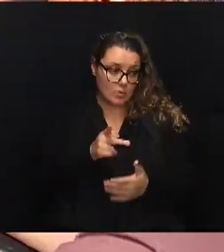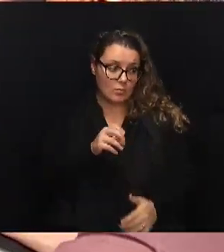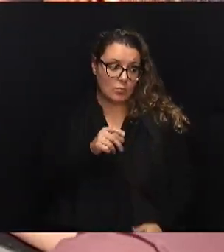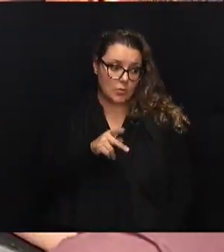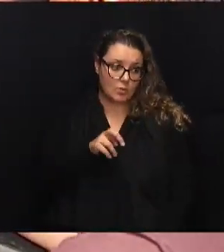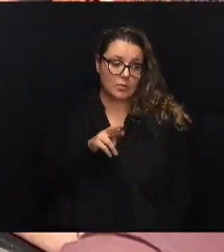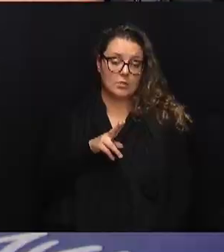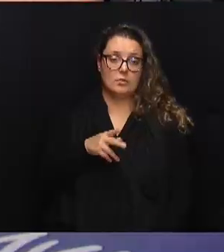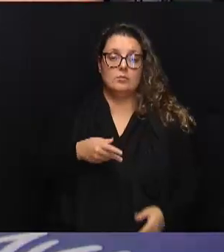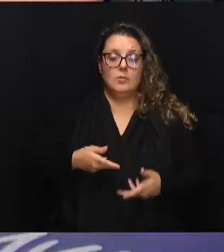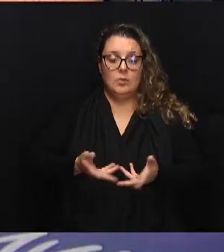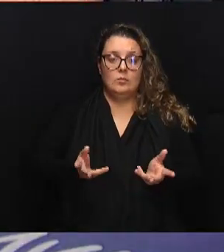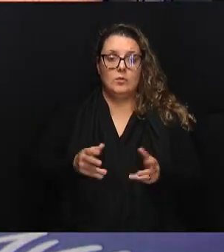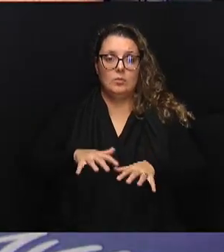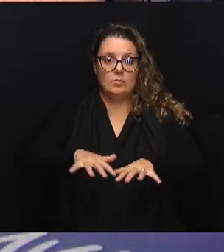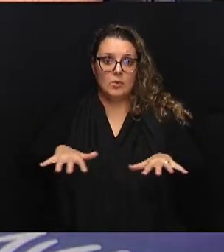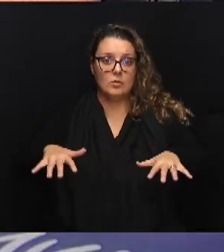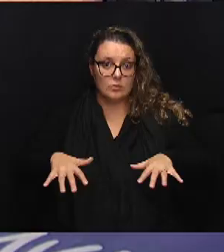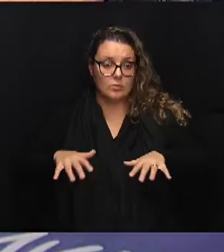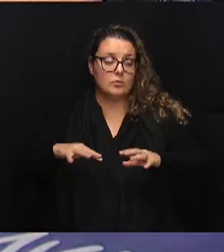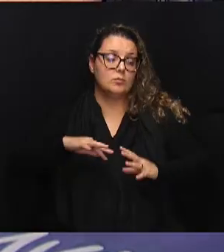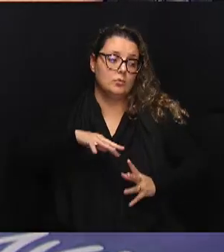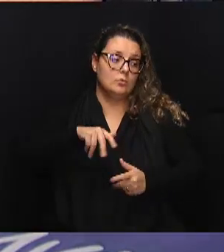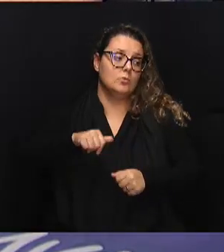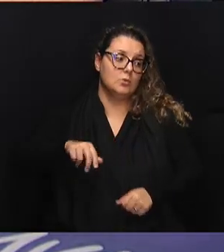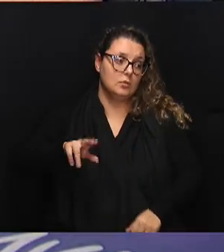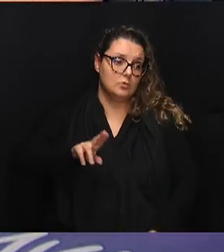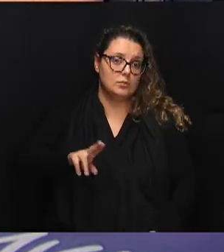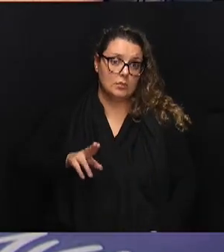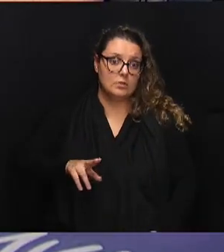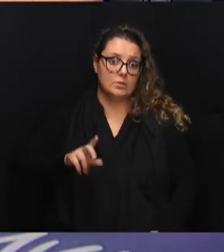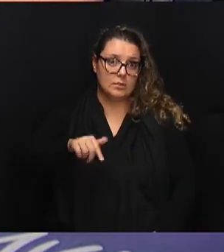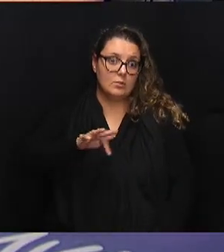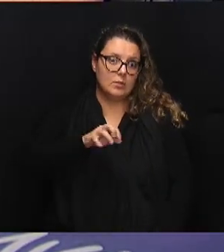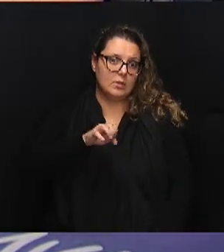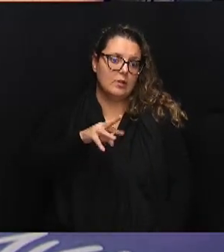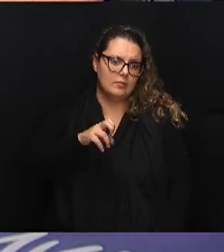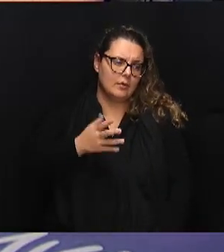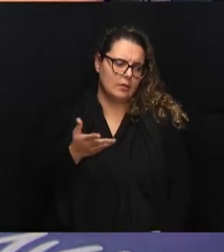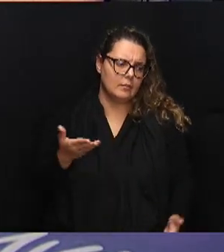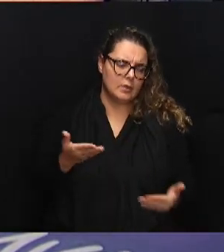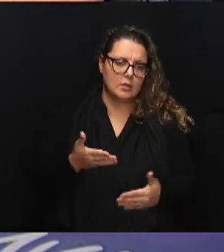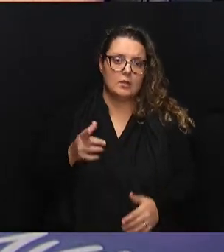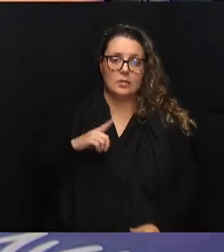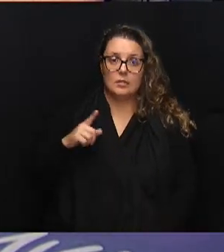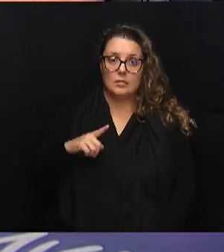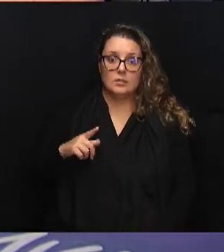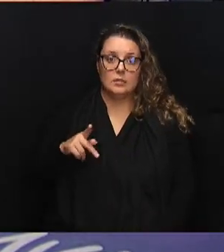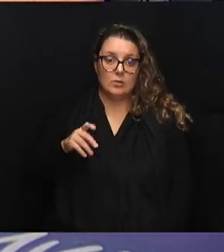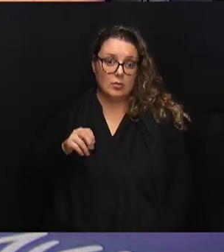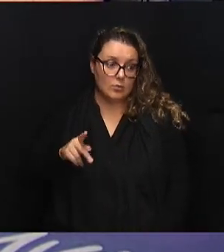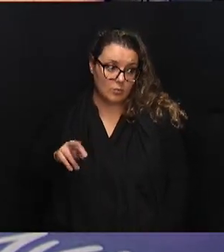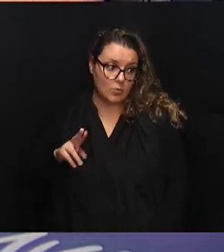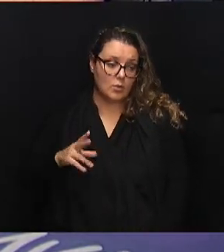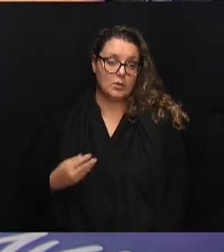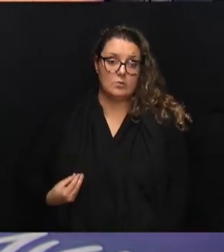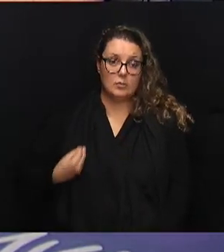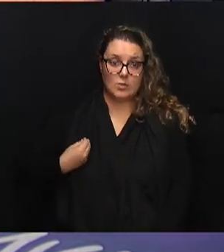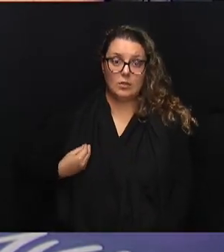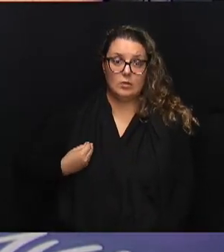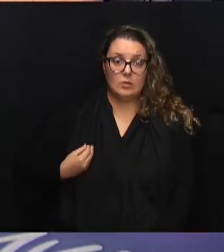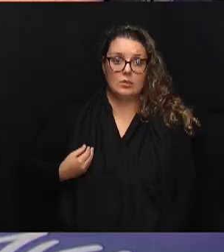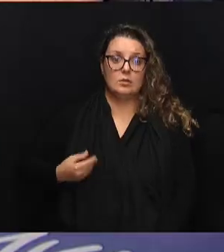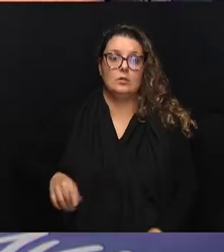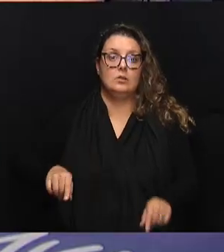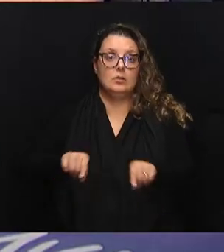de cartas mais jogado no mundo, né? Sim. E é uma febre hoje em dia, né? A gente tem tanto o poker presencial, né, na mesa, também a